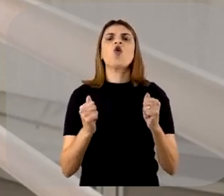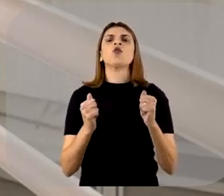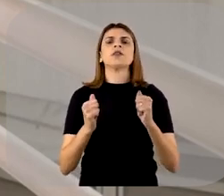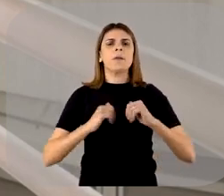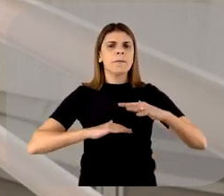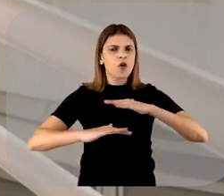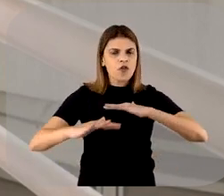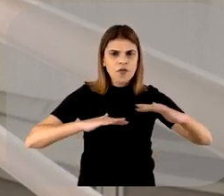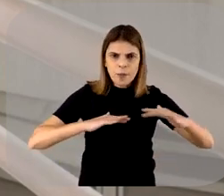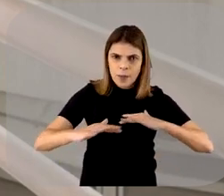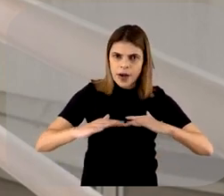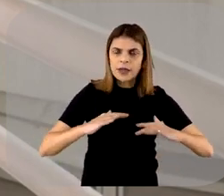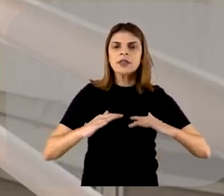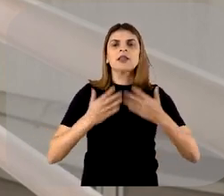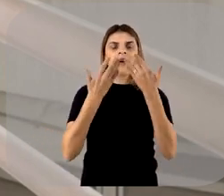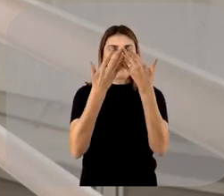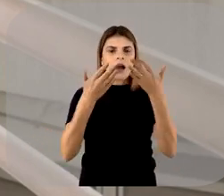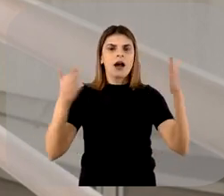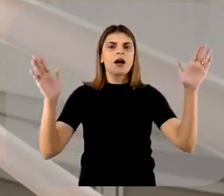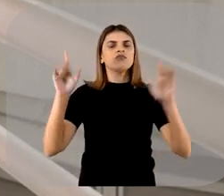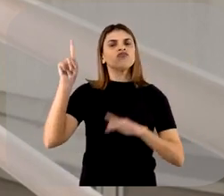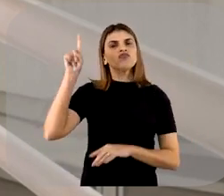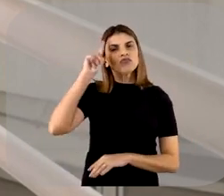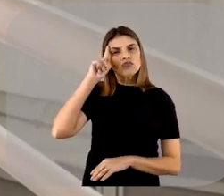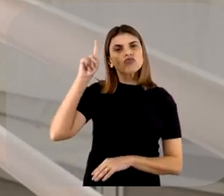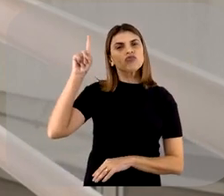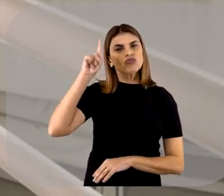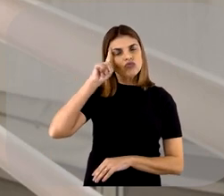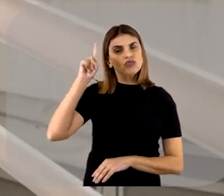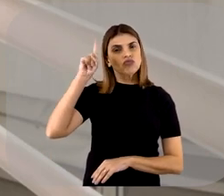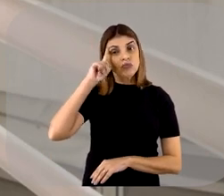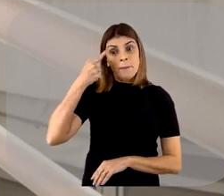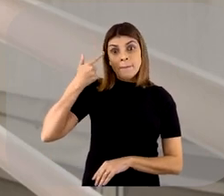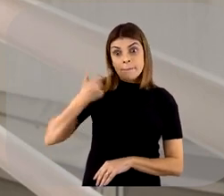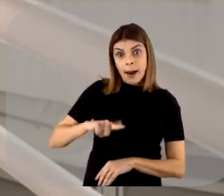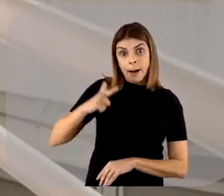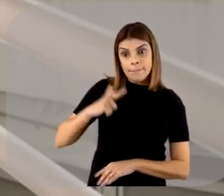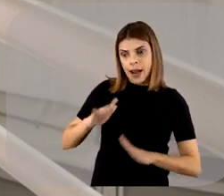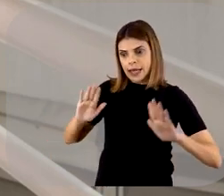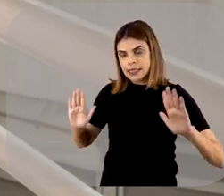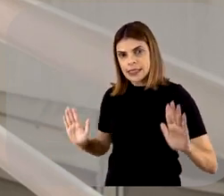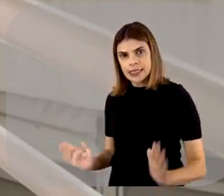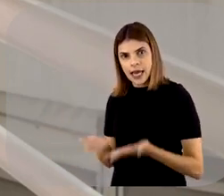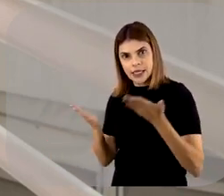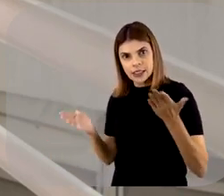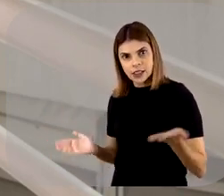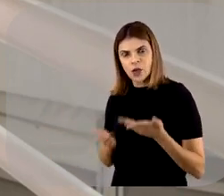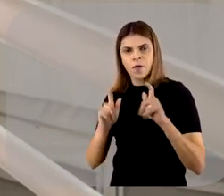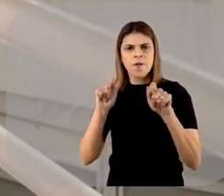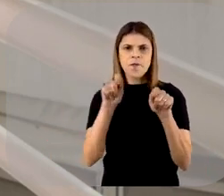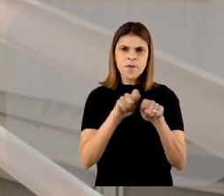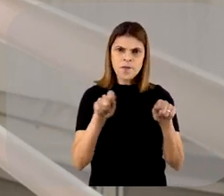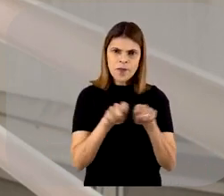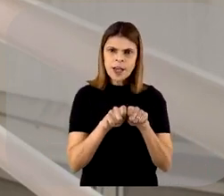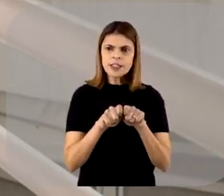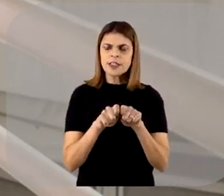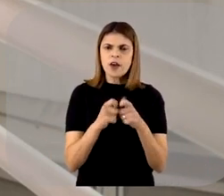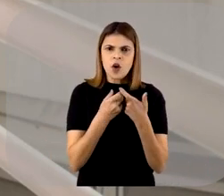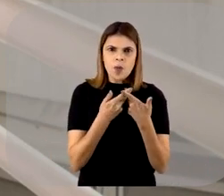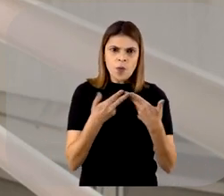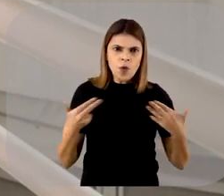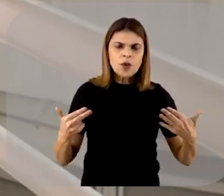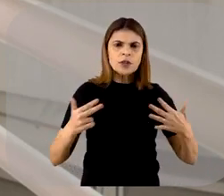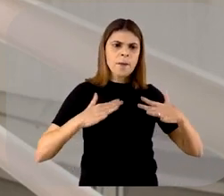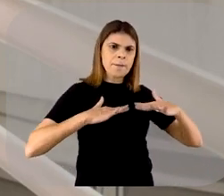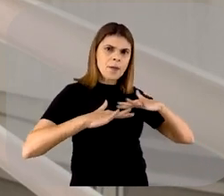amplitude, movimento amplo diariamente. Então, quanto mais incentivo que eles realizem por si só